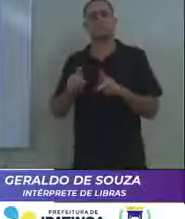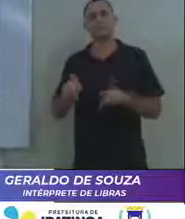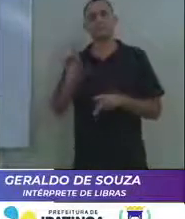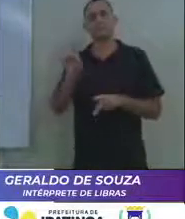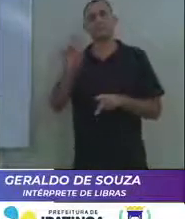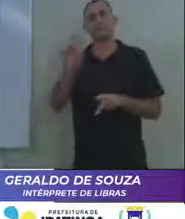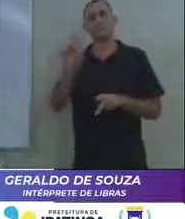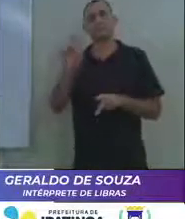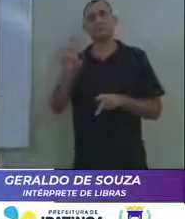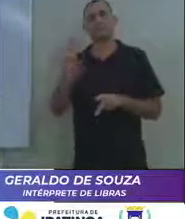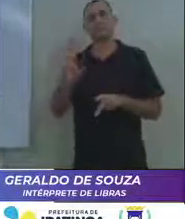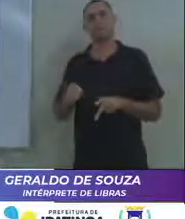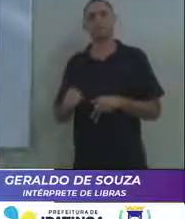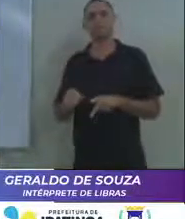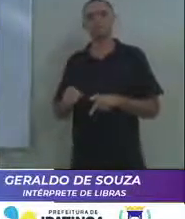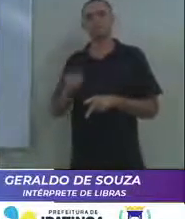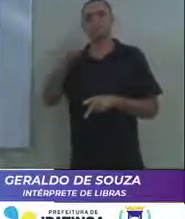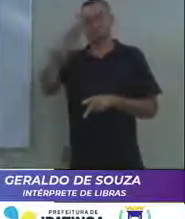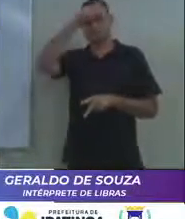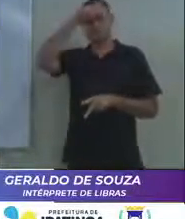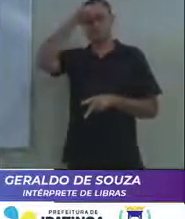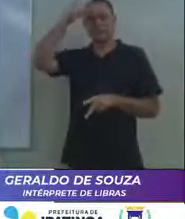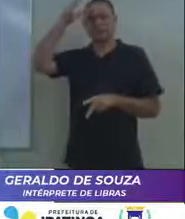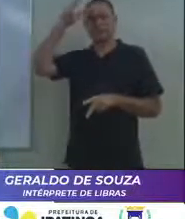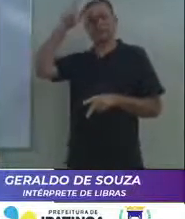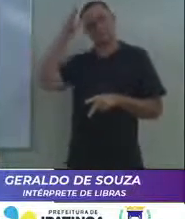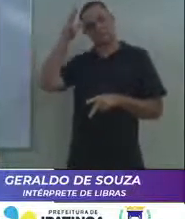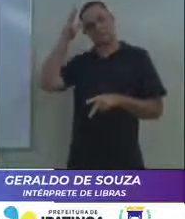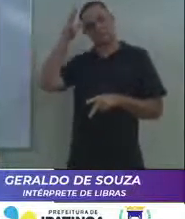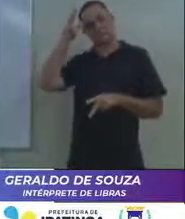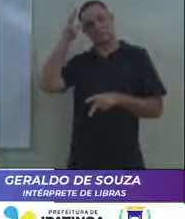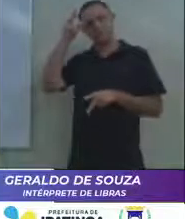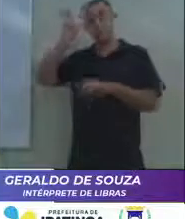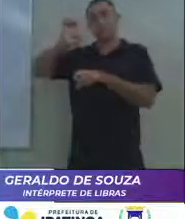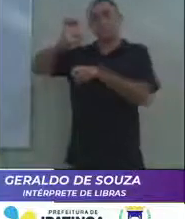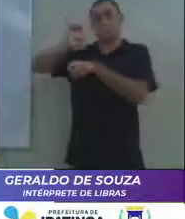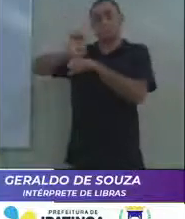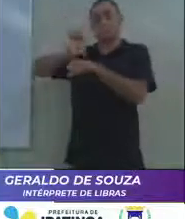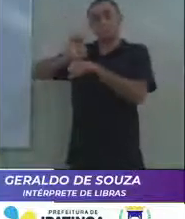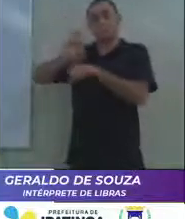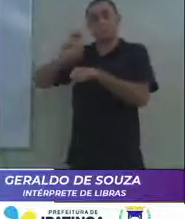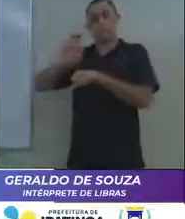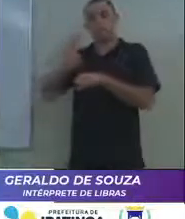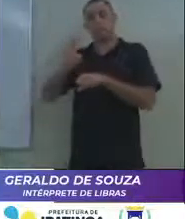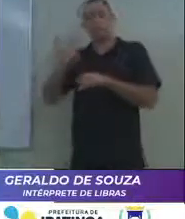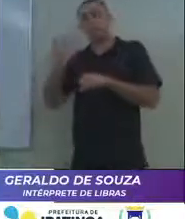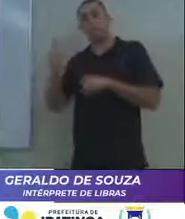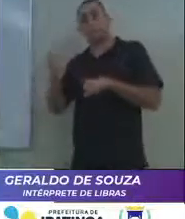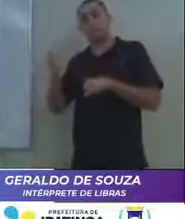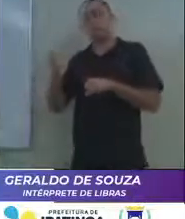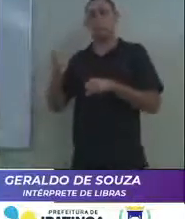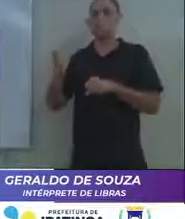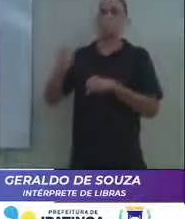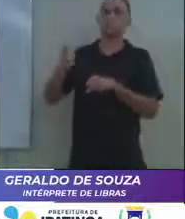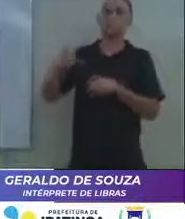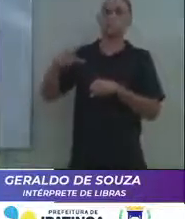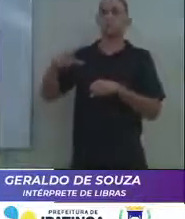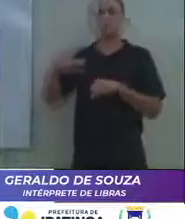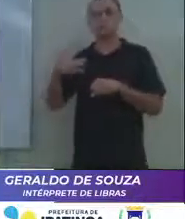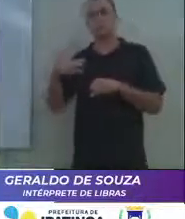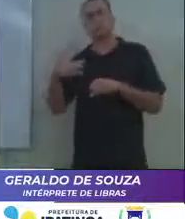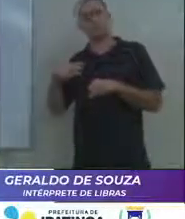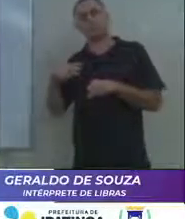né? Muitos conseguem dar uma aula no município, no estado, ou lecionam no município, em alguma